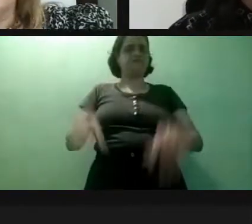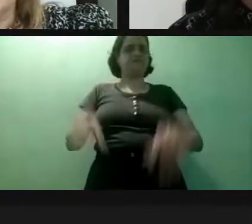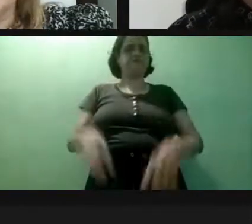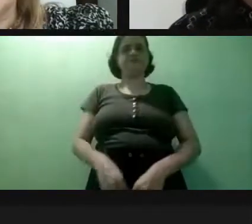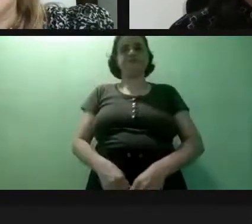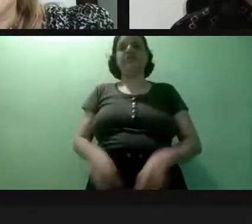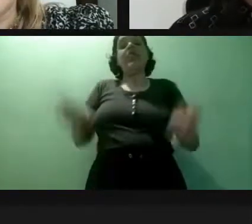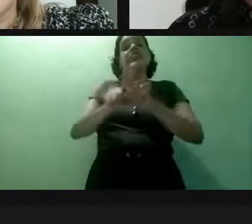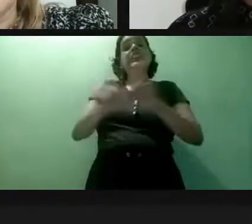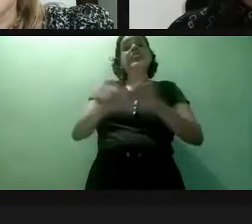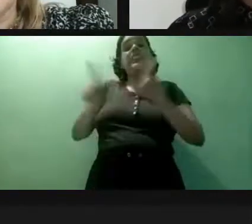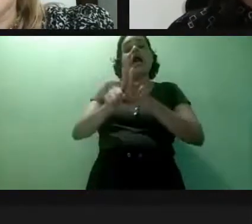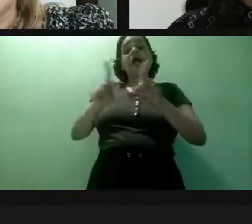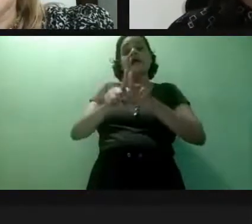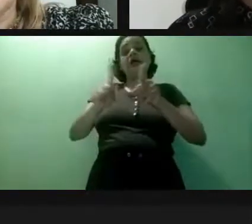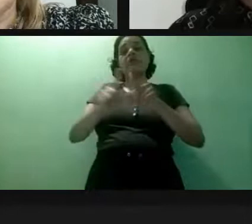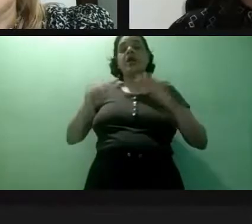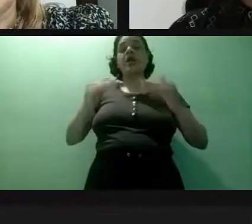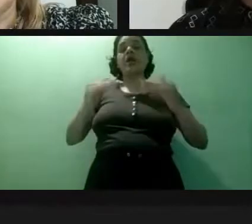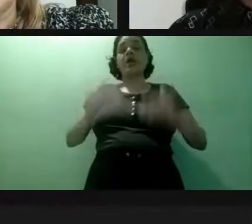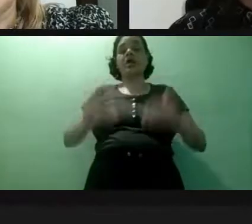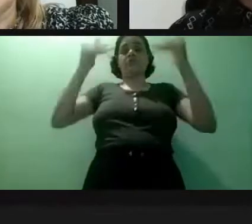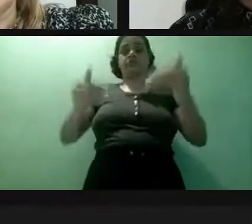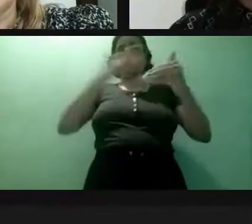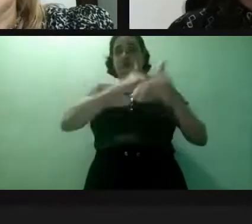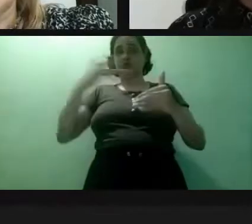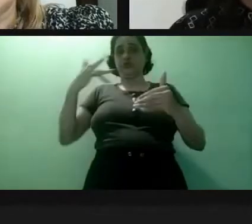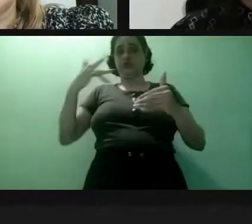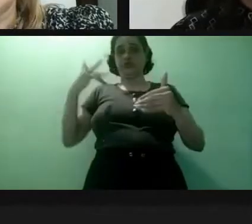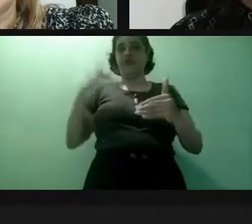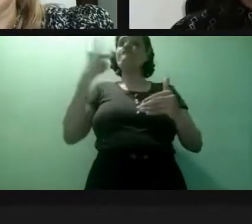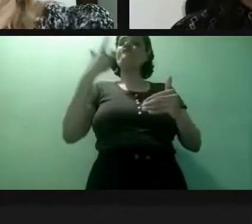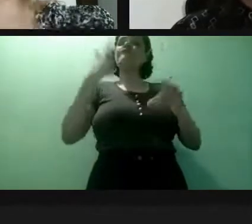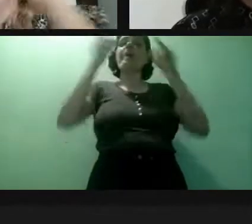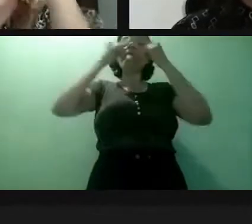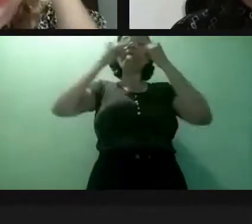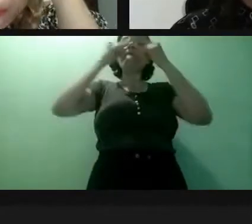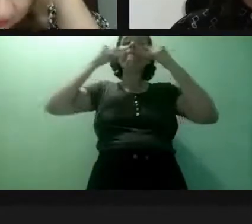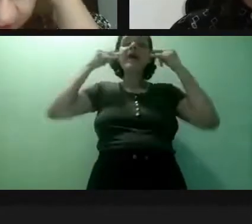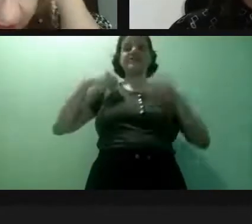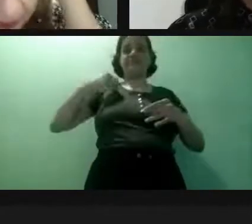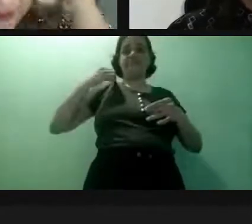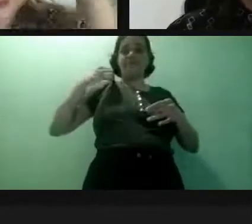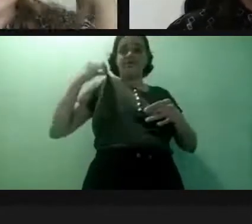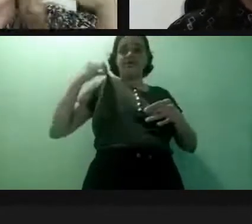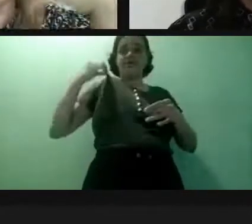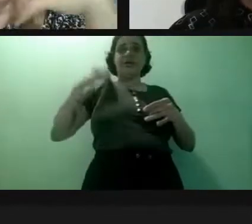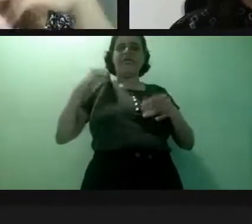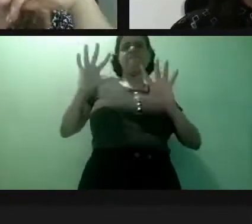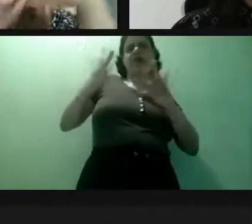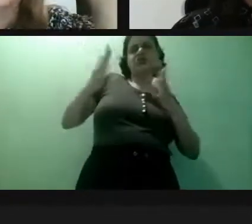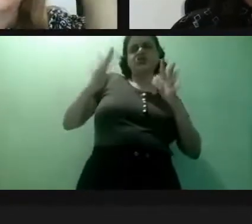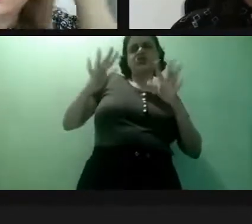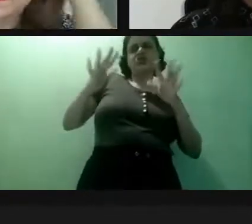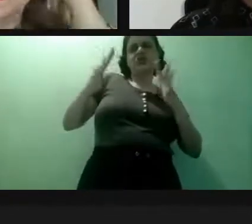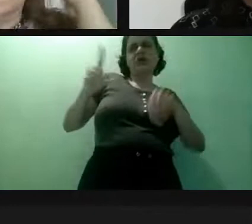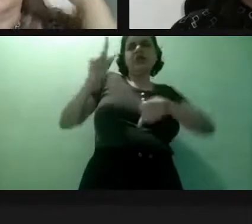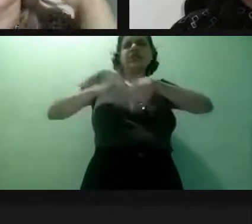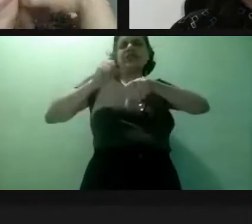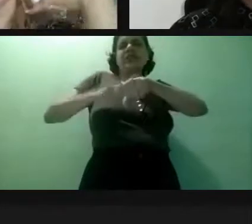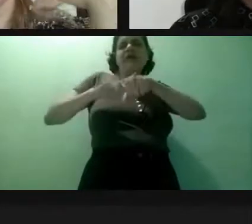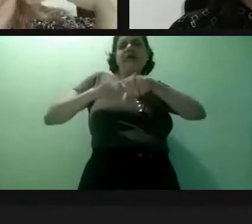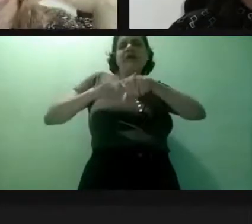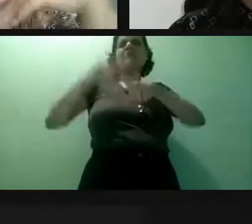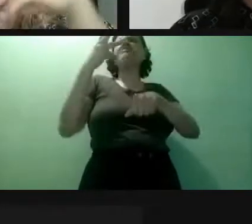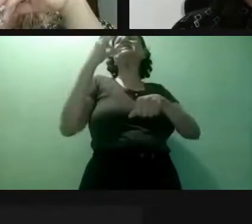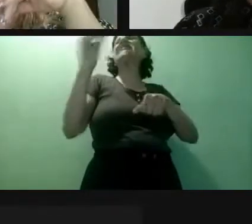também dá uma orientação assim, de que a máscara de pano, ela tem mais ou menos a durabilidade de até 30